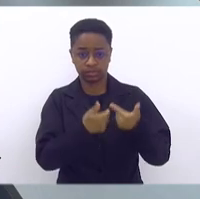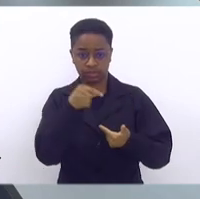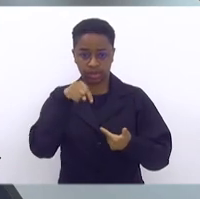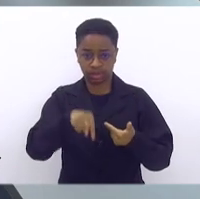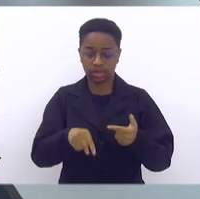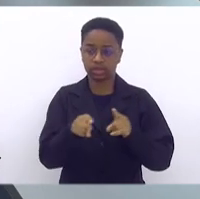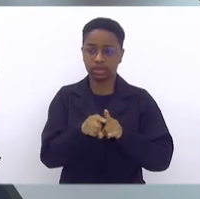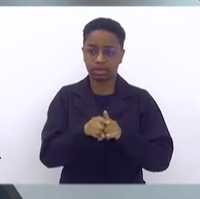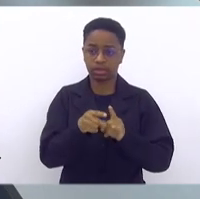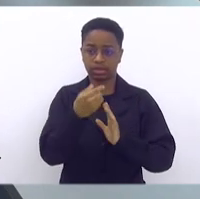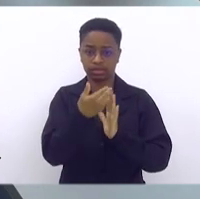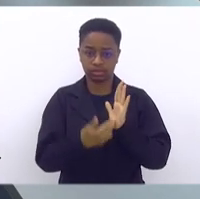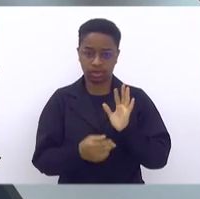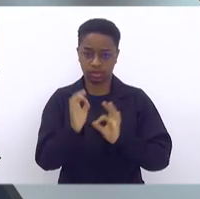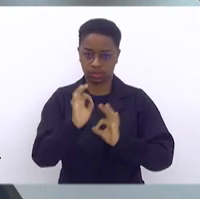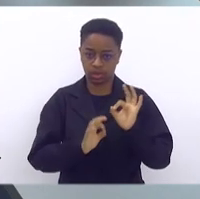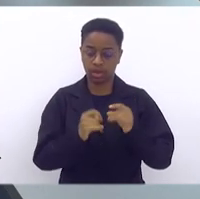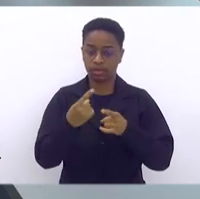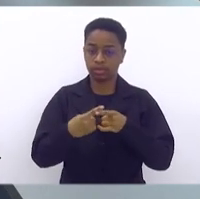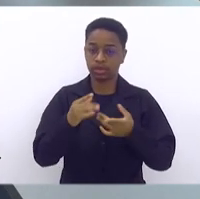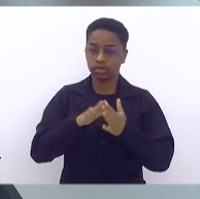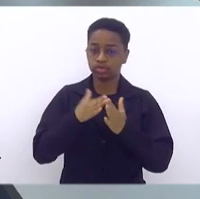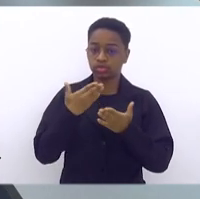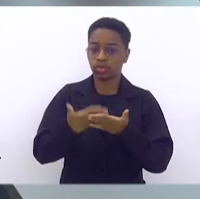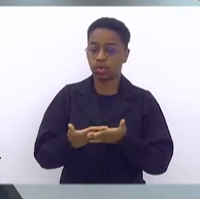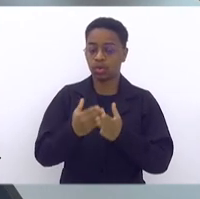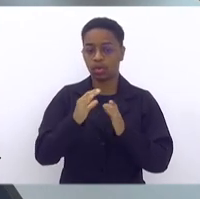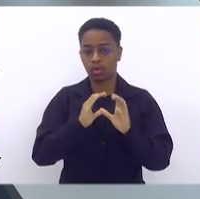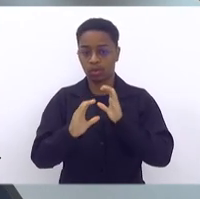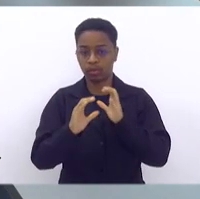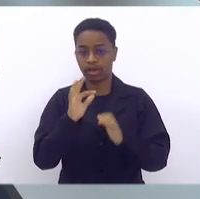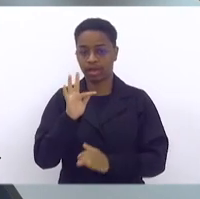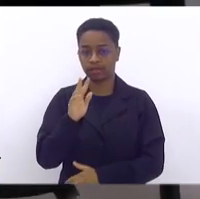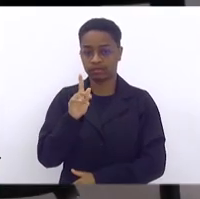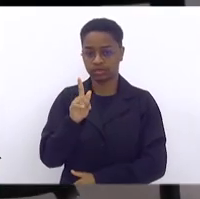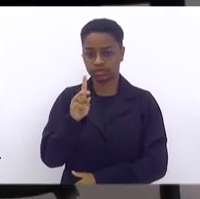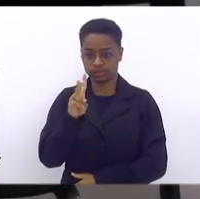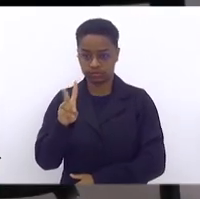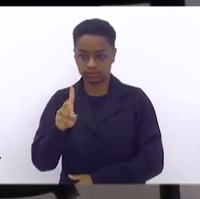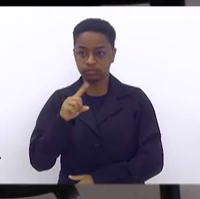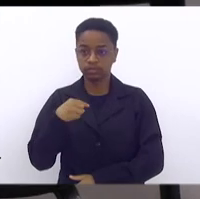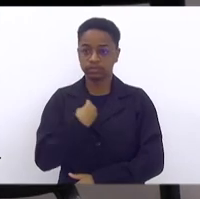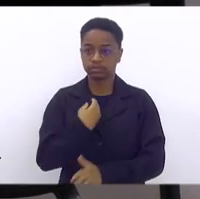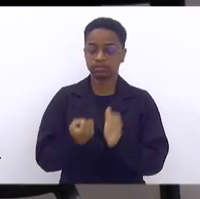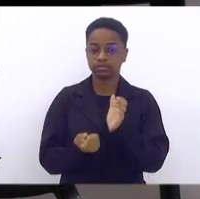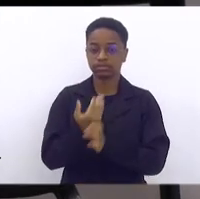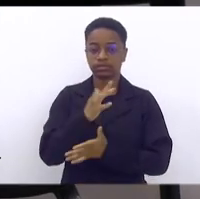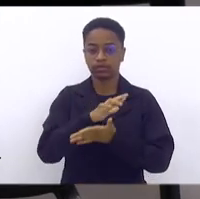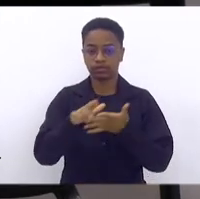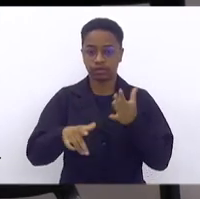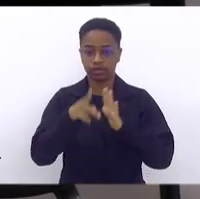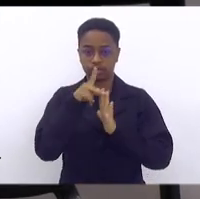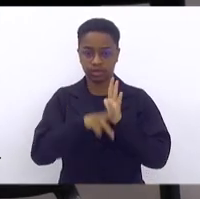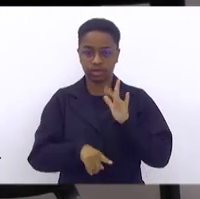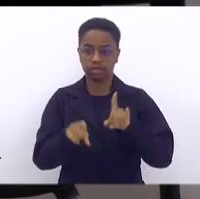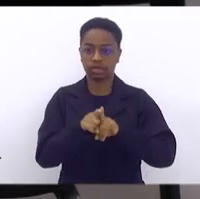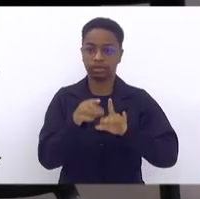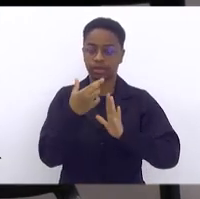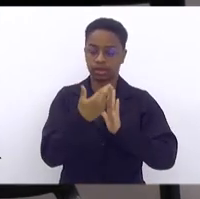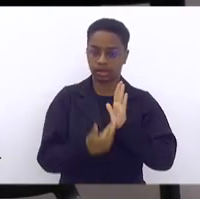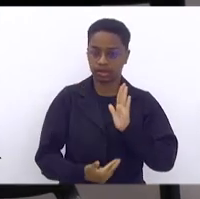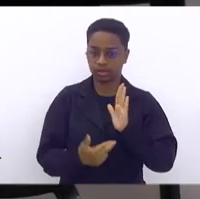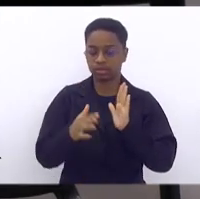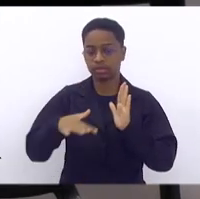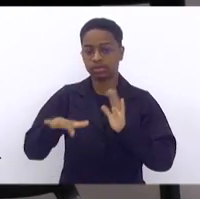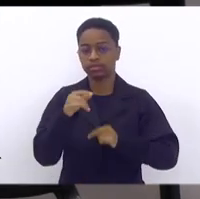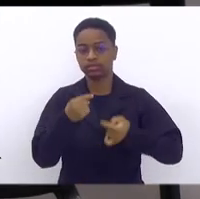confecção do próprio relatório, que lá na Escola de Comunicação da FGV a gente tem realizado muitos projetos, muitos relatórios, no âmbito